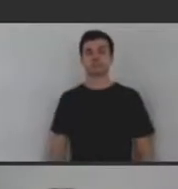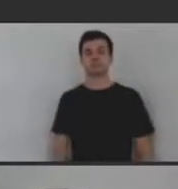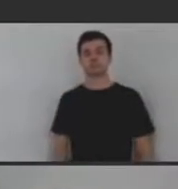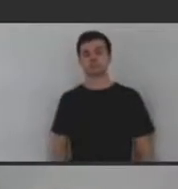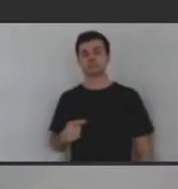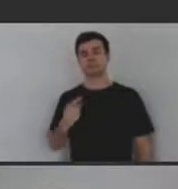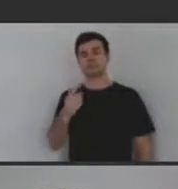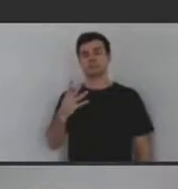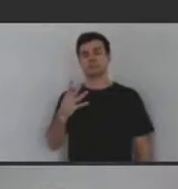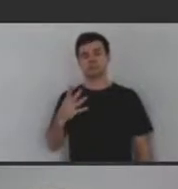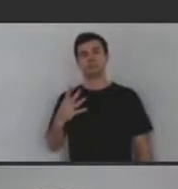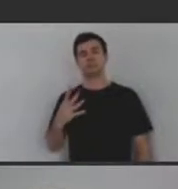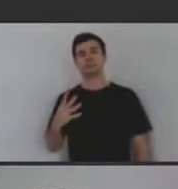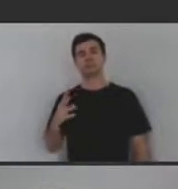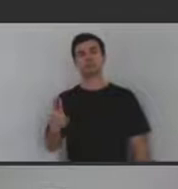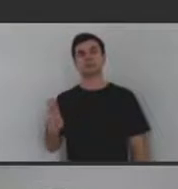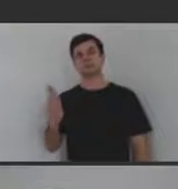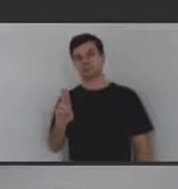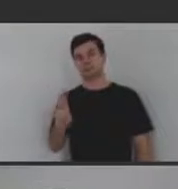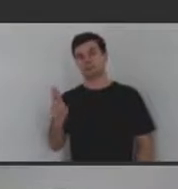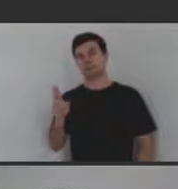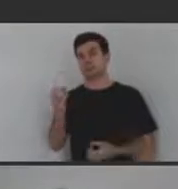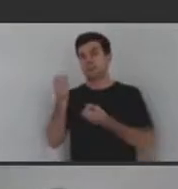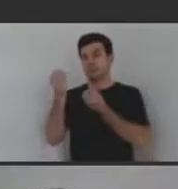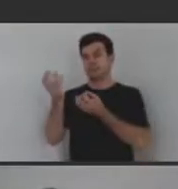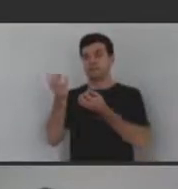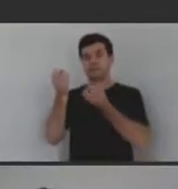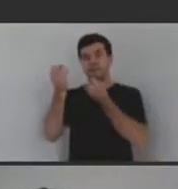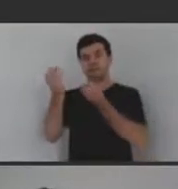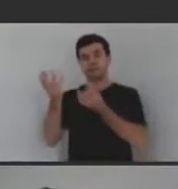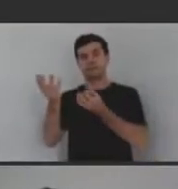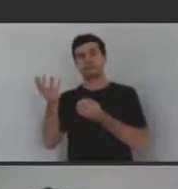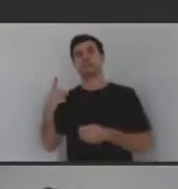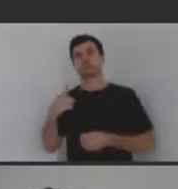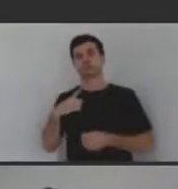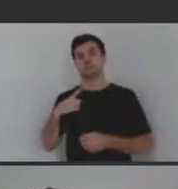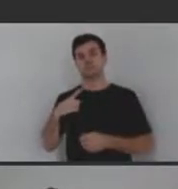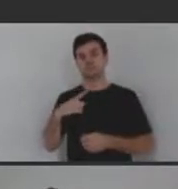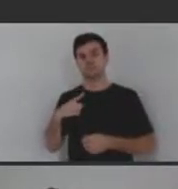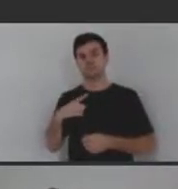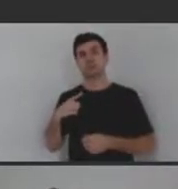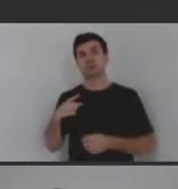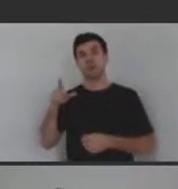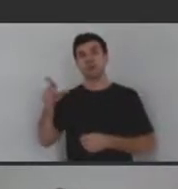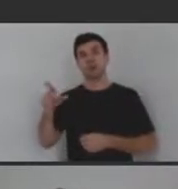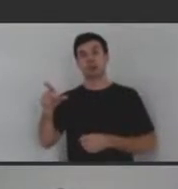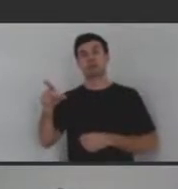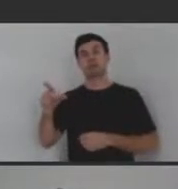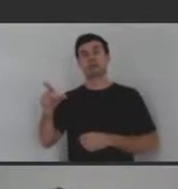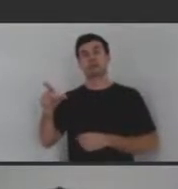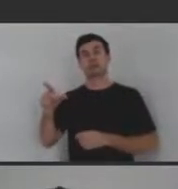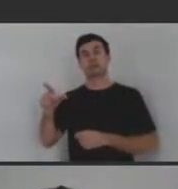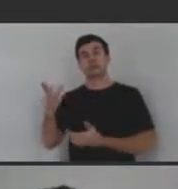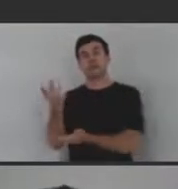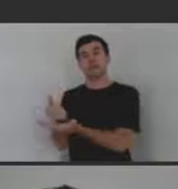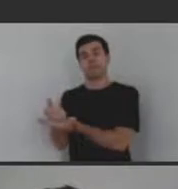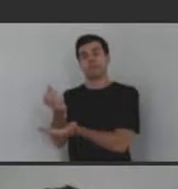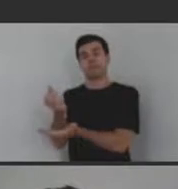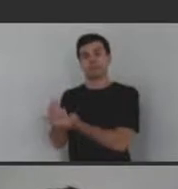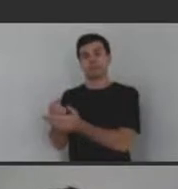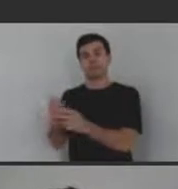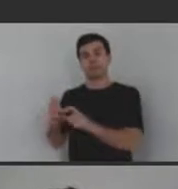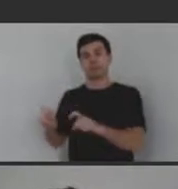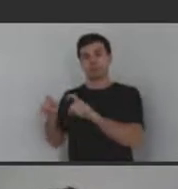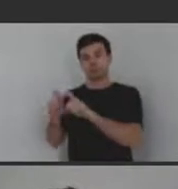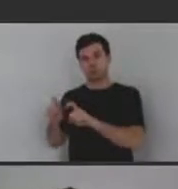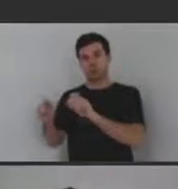14. Utilizar informações de qualquer espécie constantes em banco de dados da Câmara Municipal para divulgação de material de